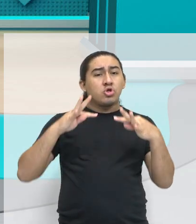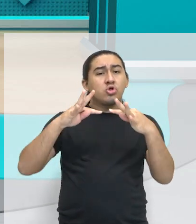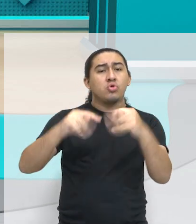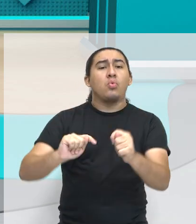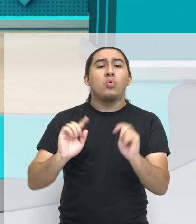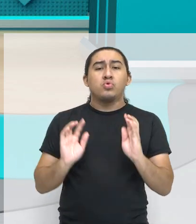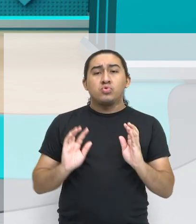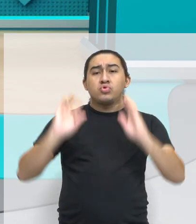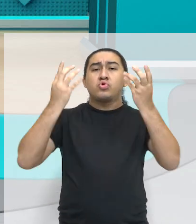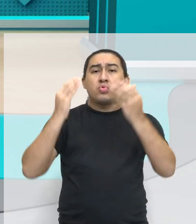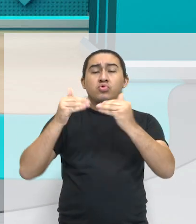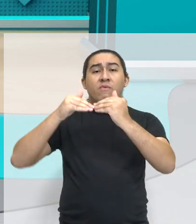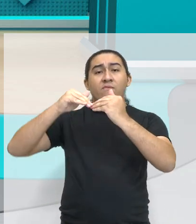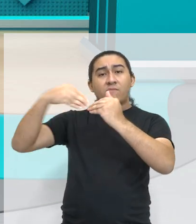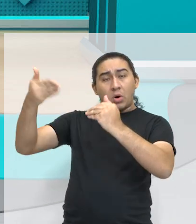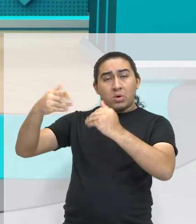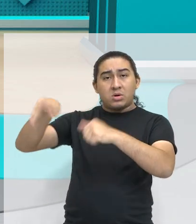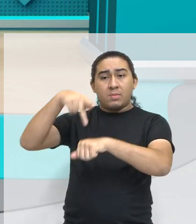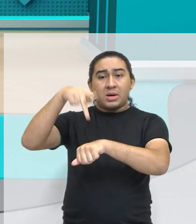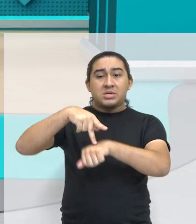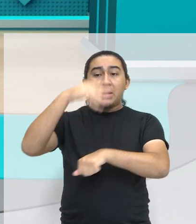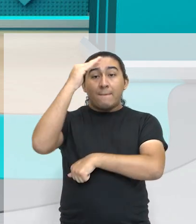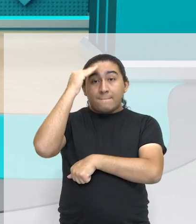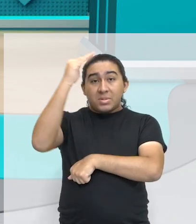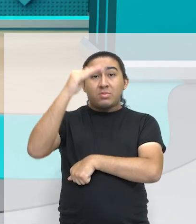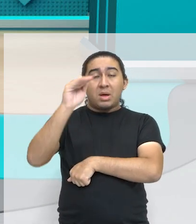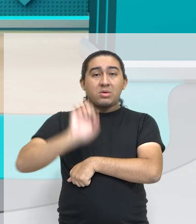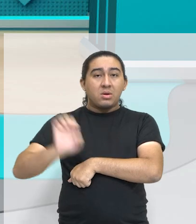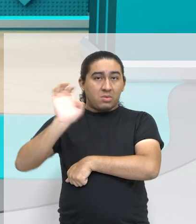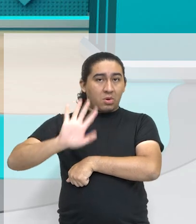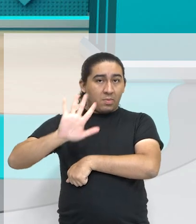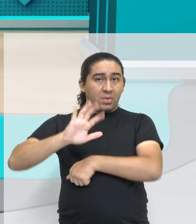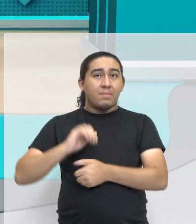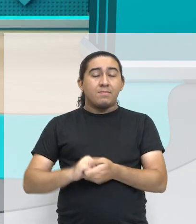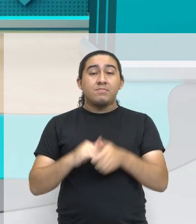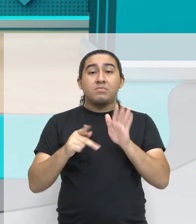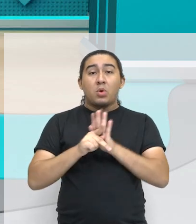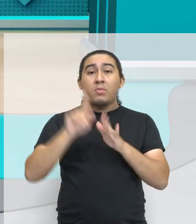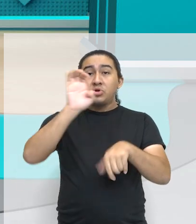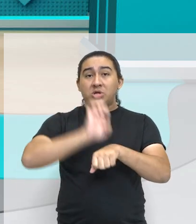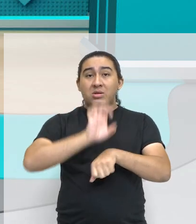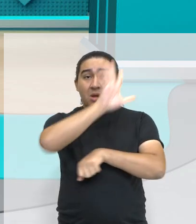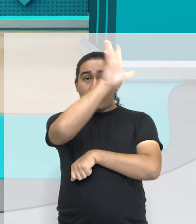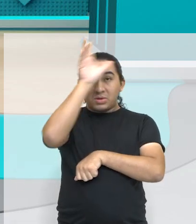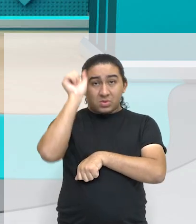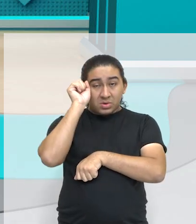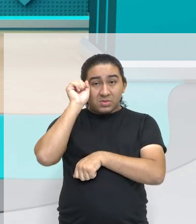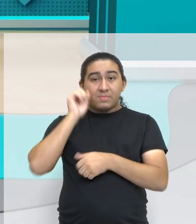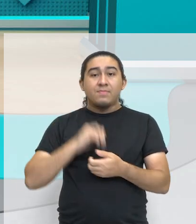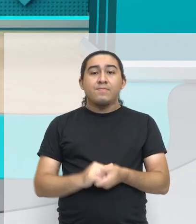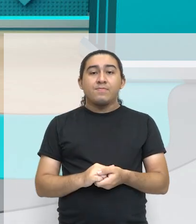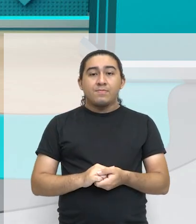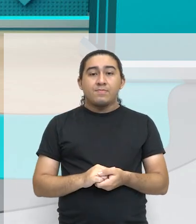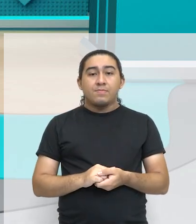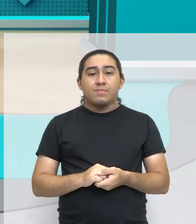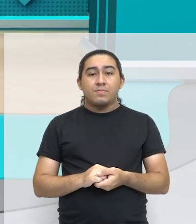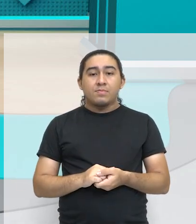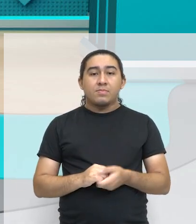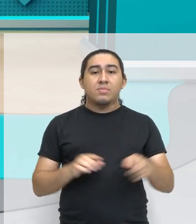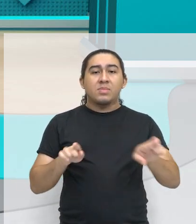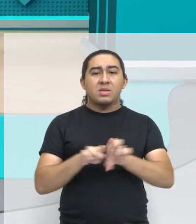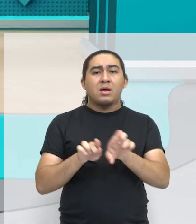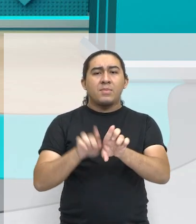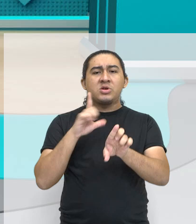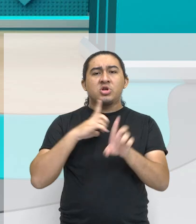espetáculo de fora, principalmente da Europa, para o Amazonas. E aí houve